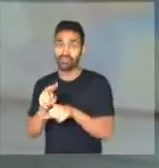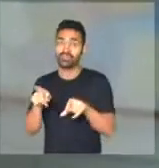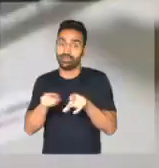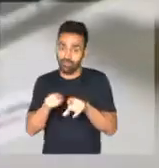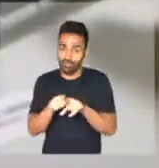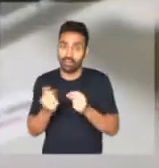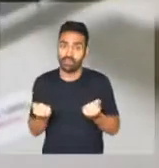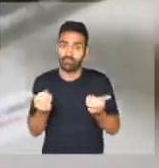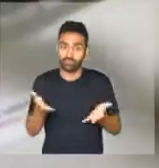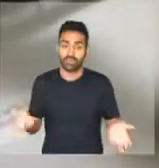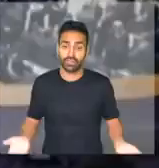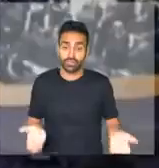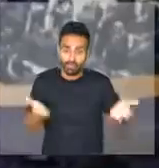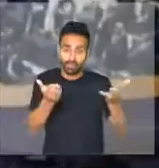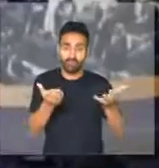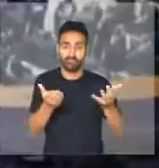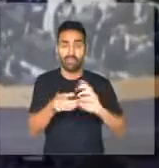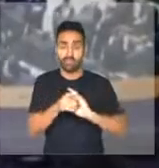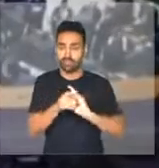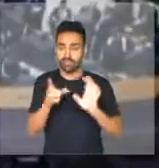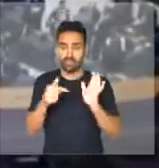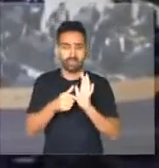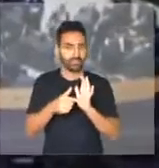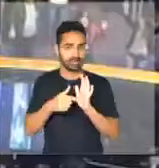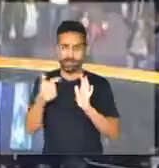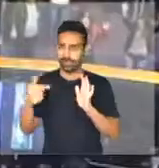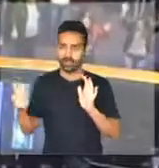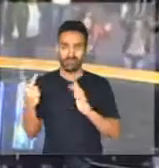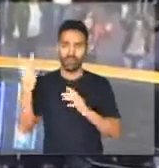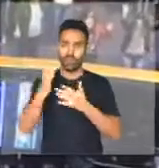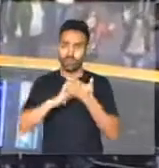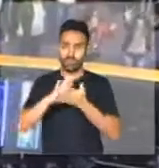criador. A democracia não tem preço